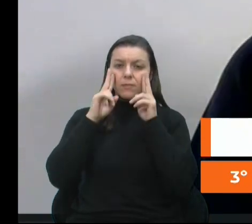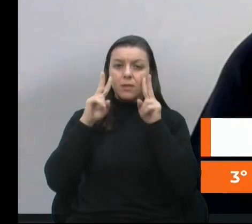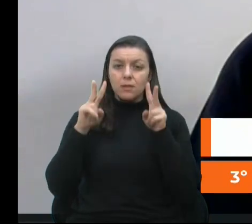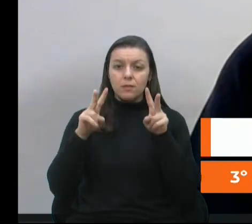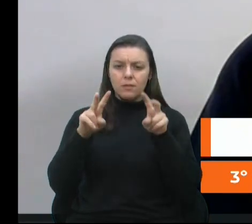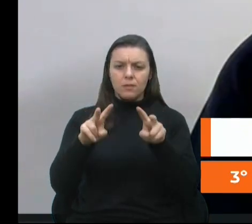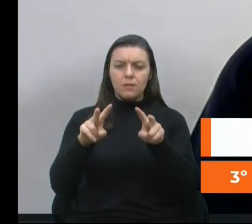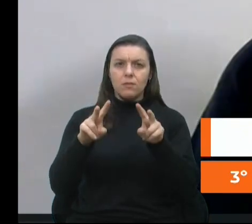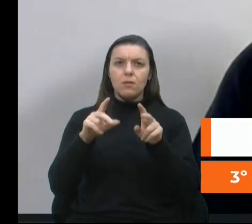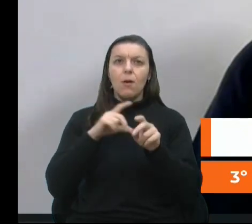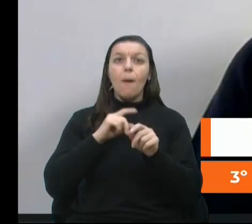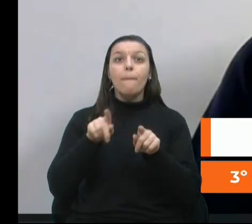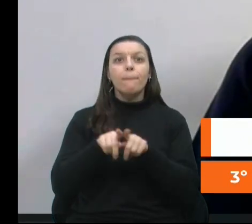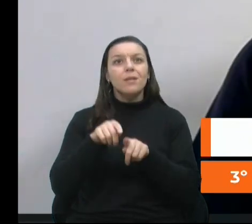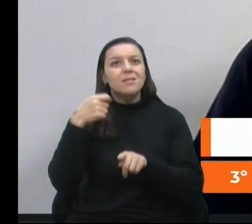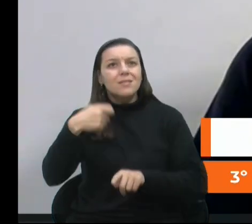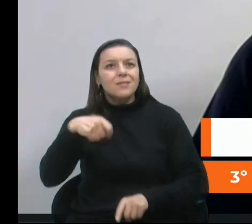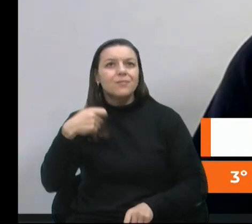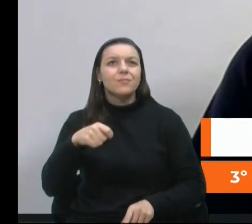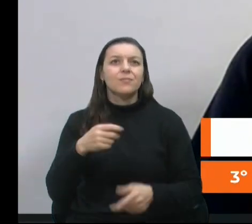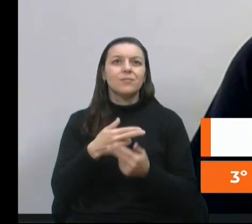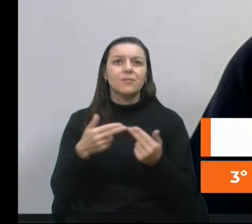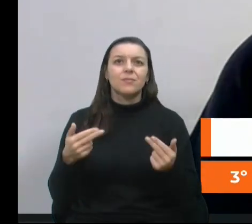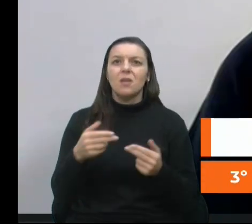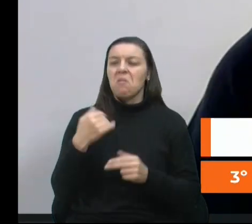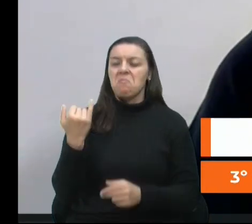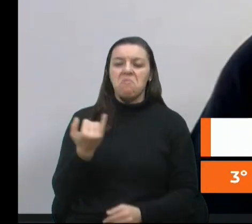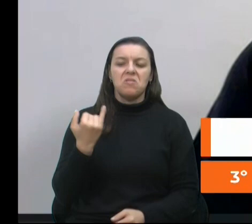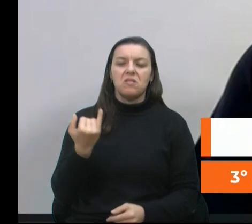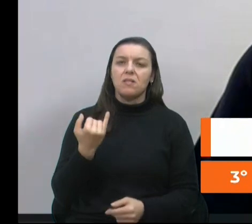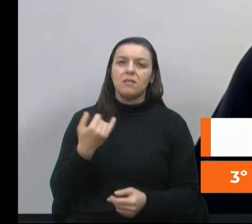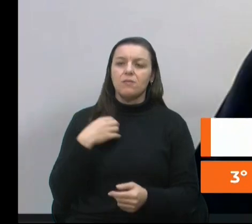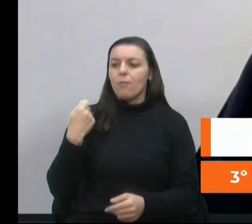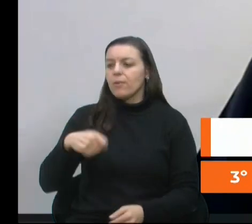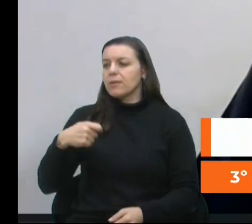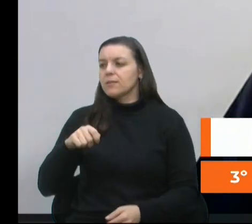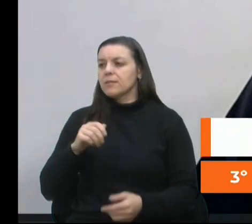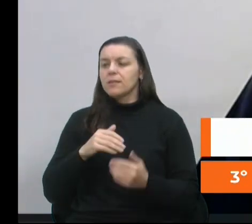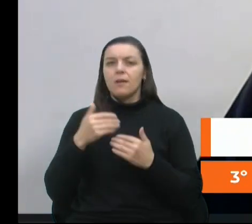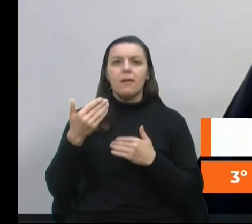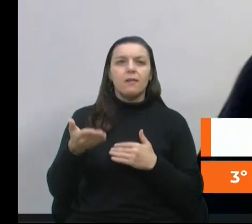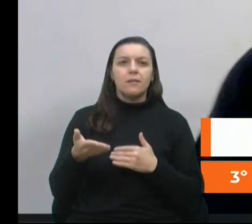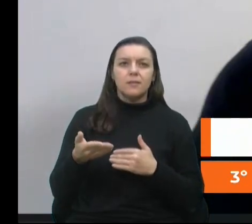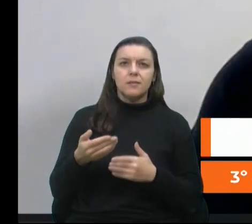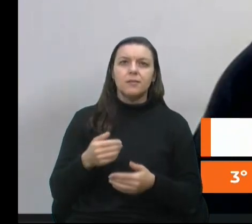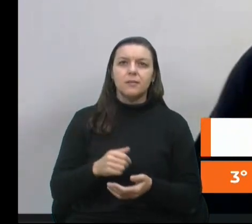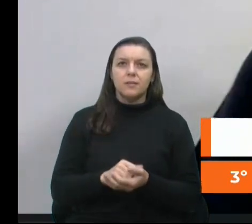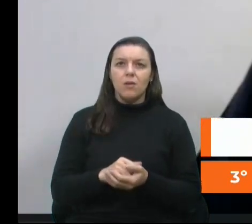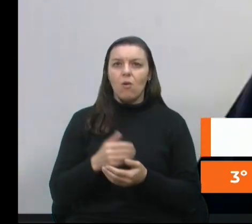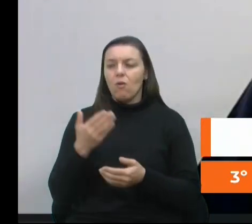tem as suas necessidades, ela não está se importando muito com as necessidades e as peculiaridades do